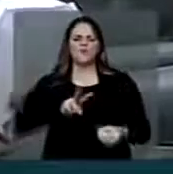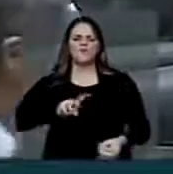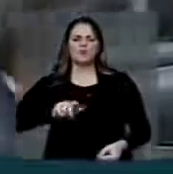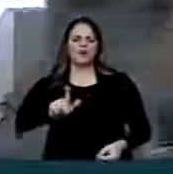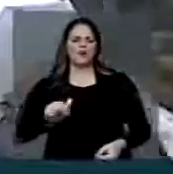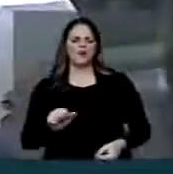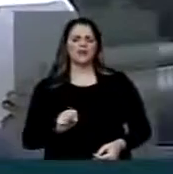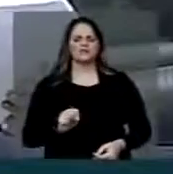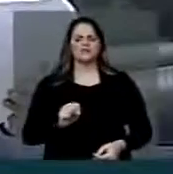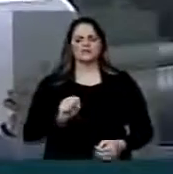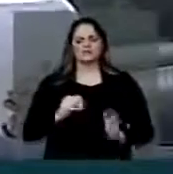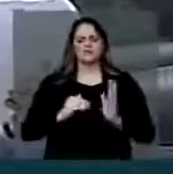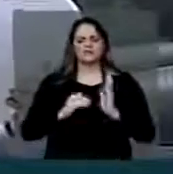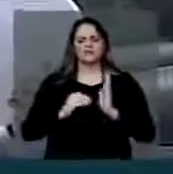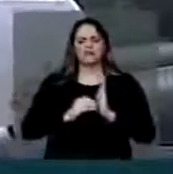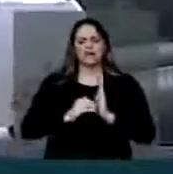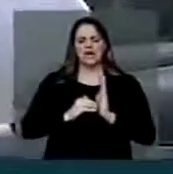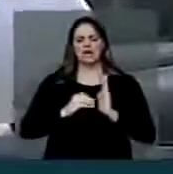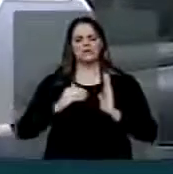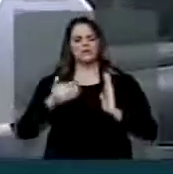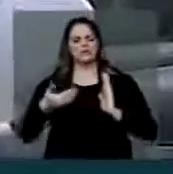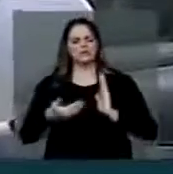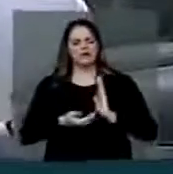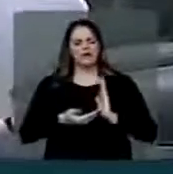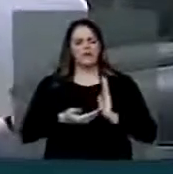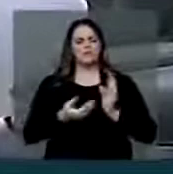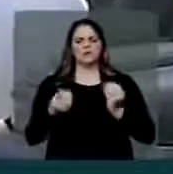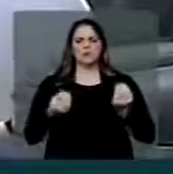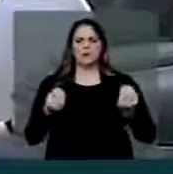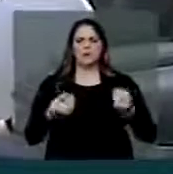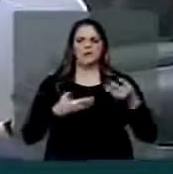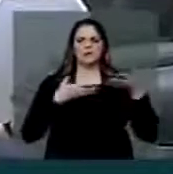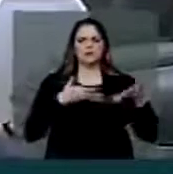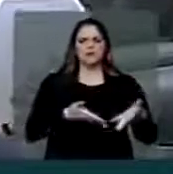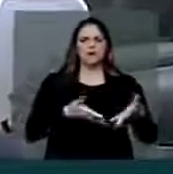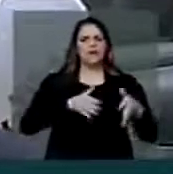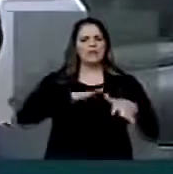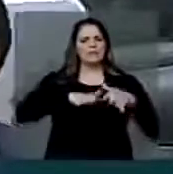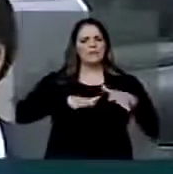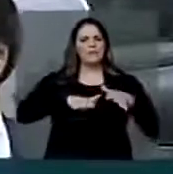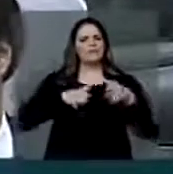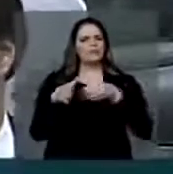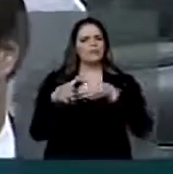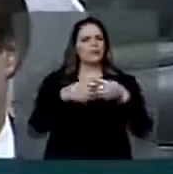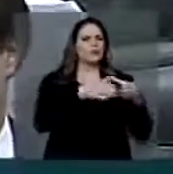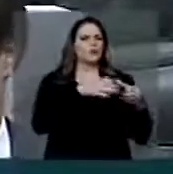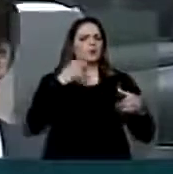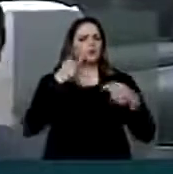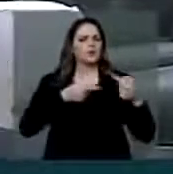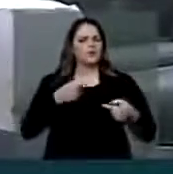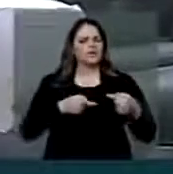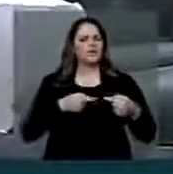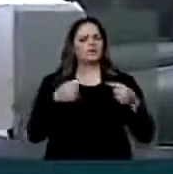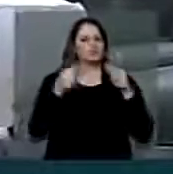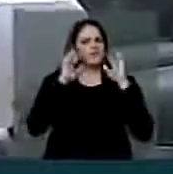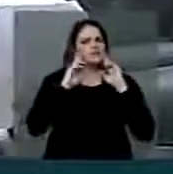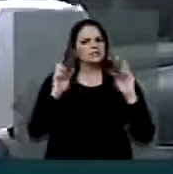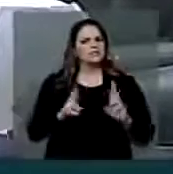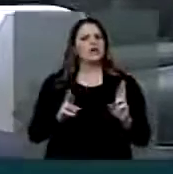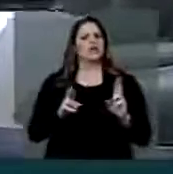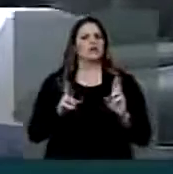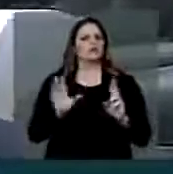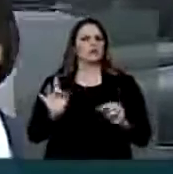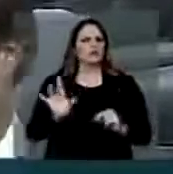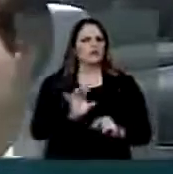na Câmara dos Deputados e no Senado Federal, de acordo com as bancadas partidárias, em conformidade com o que dispõe